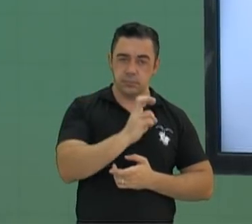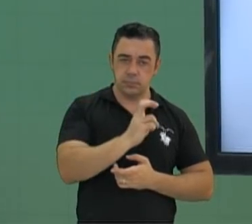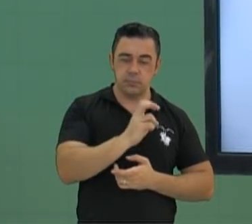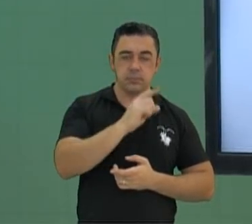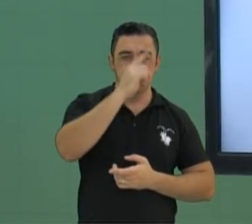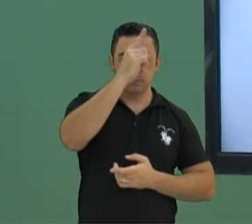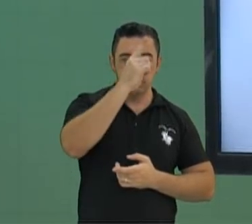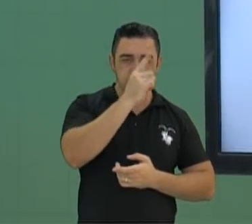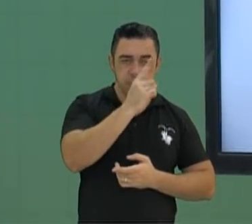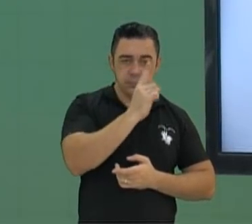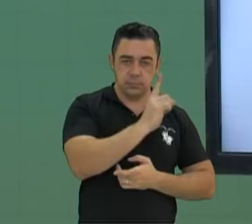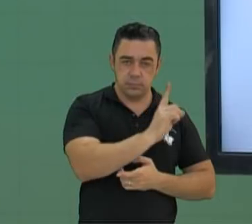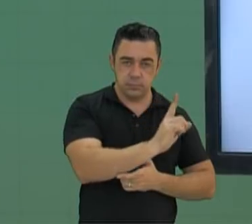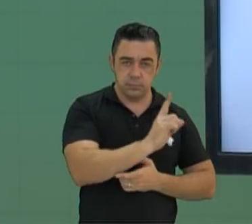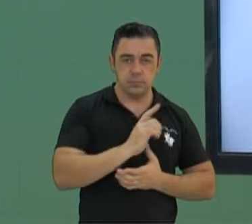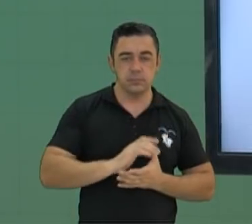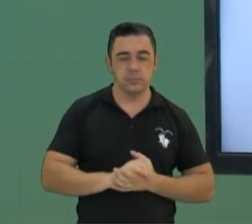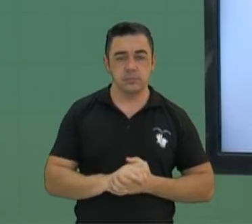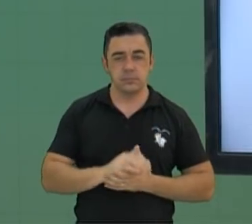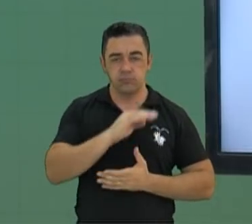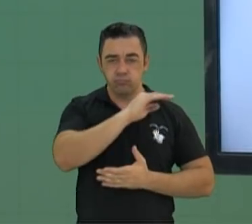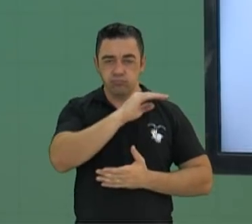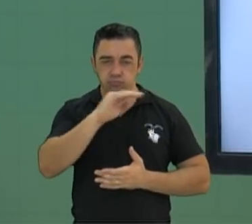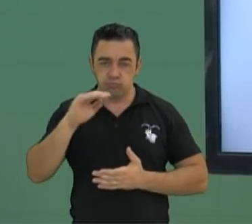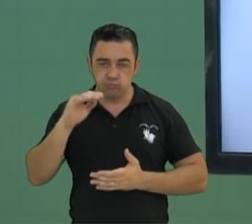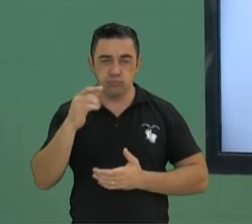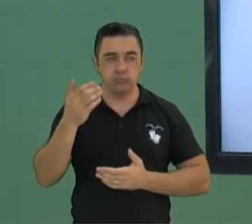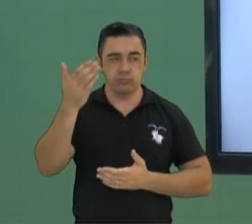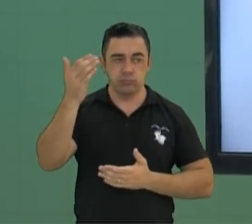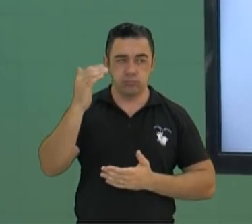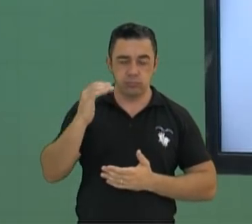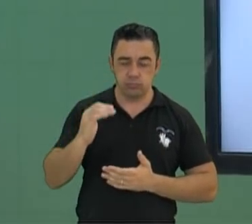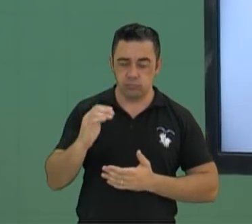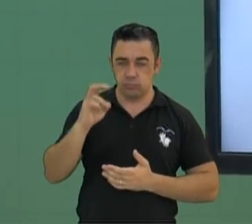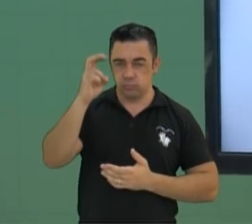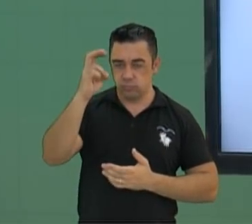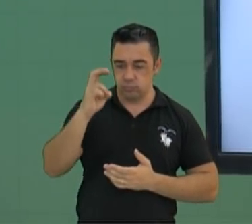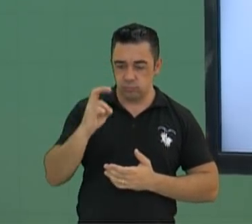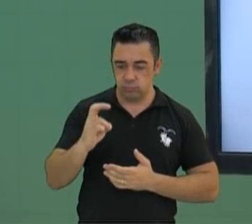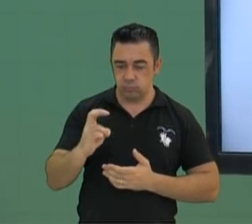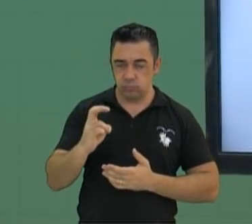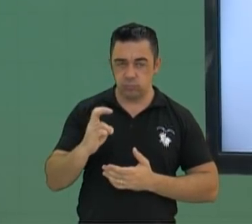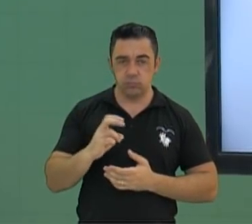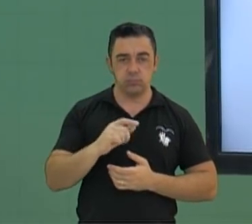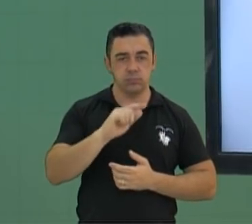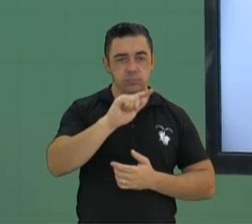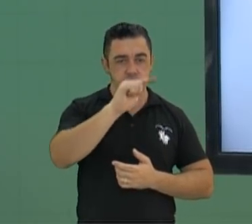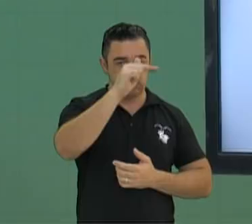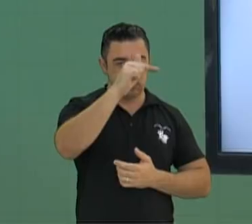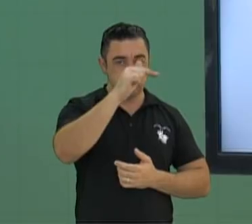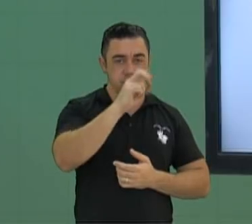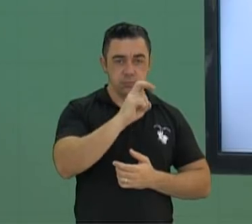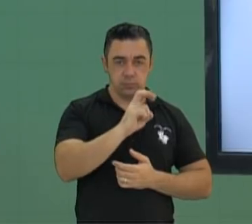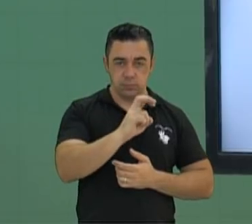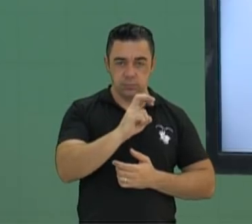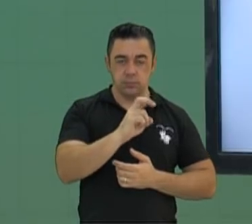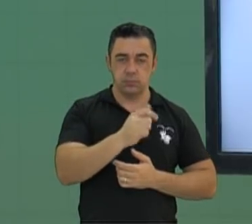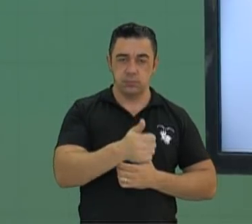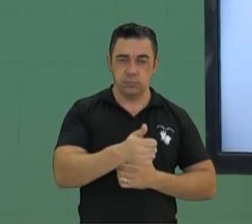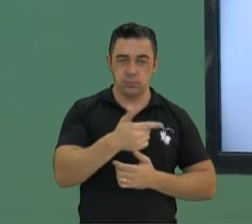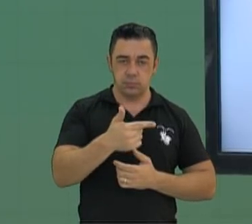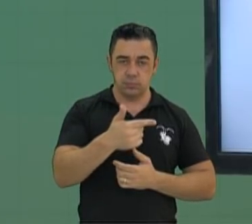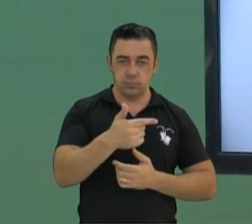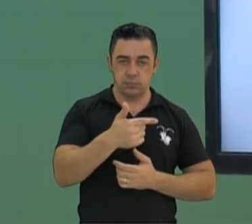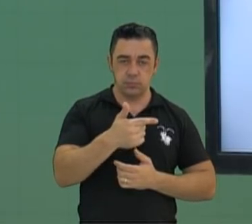5, 5. 1 vezes 1, 1. Agora a gente soma, ó. 5 com nada dá 5. 5 com